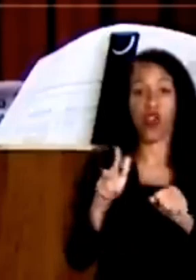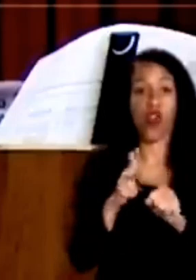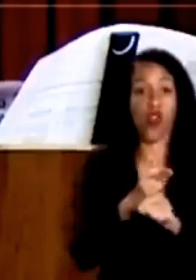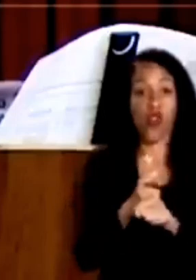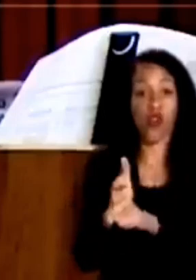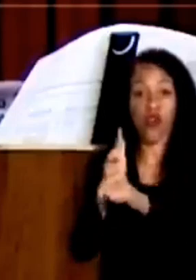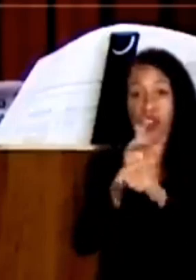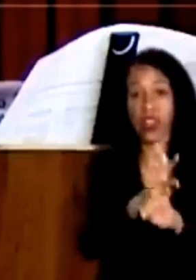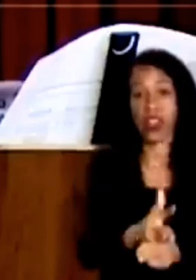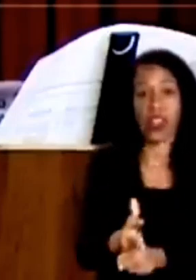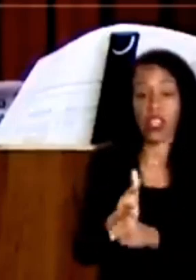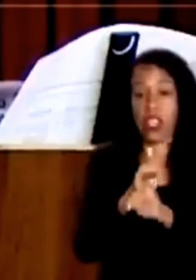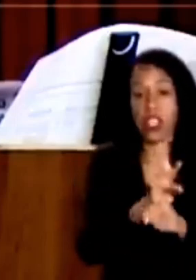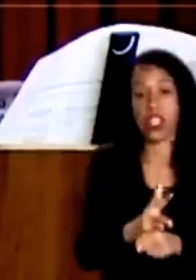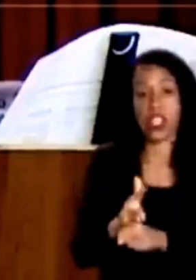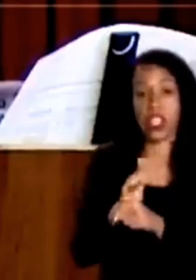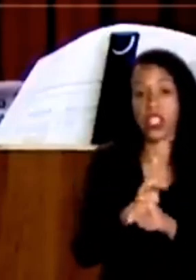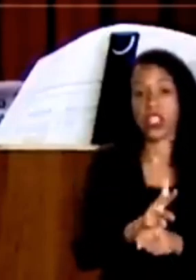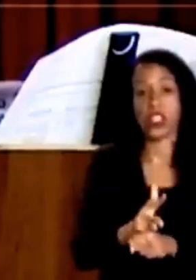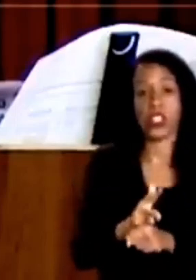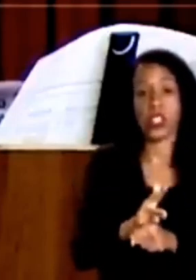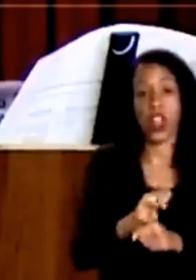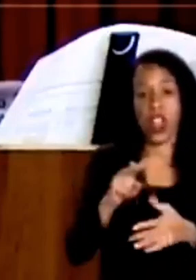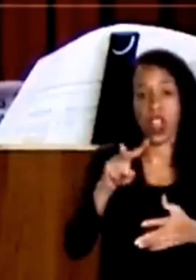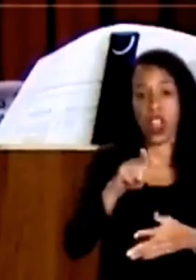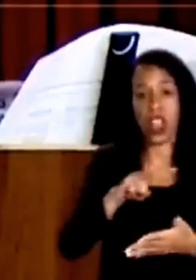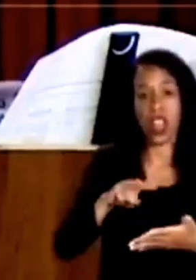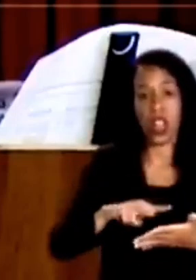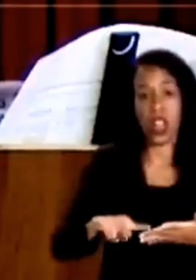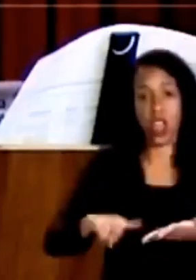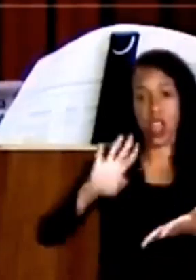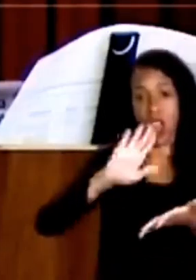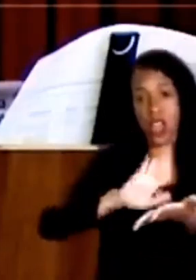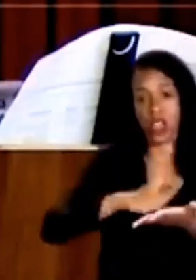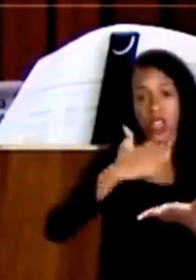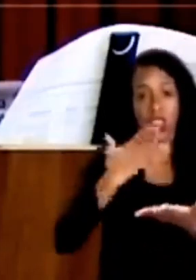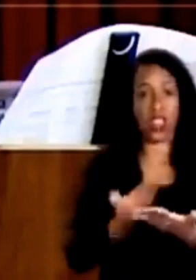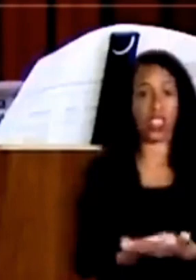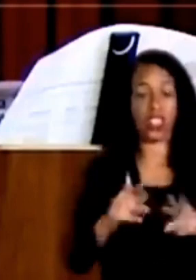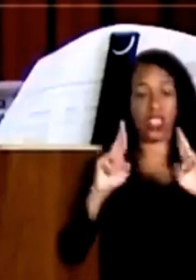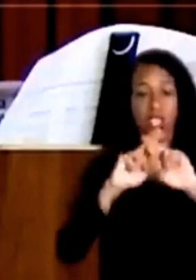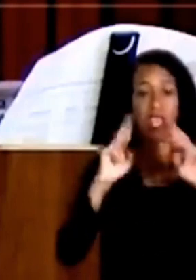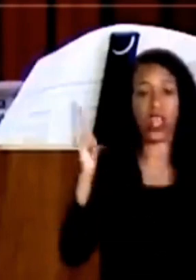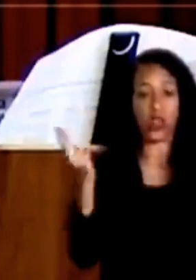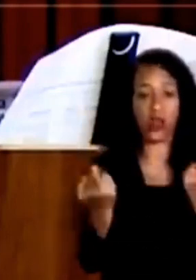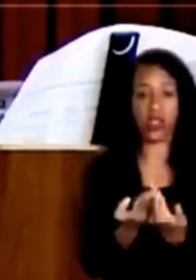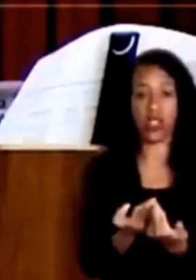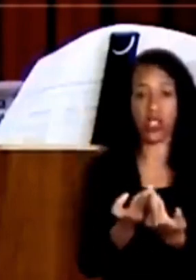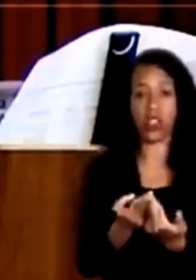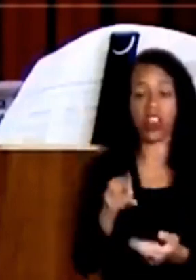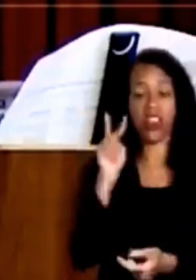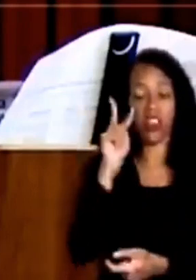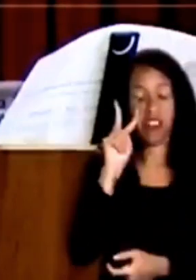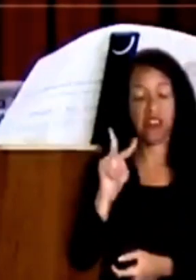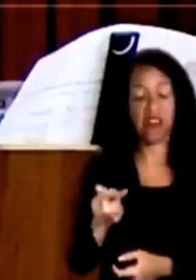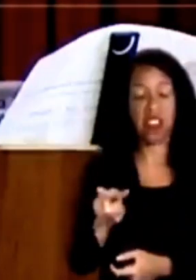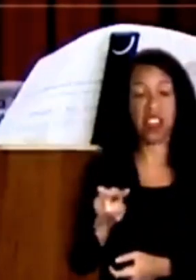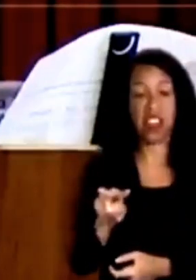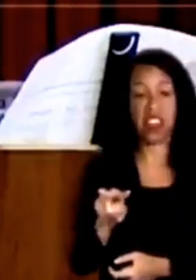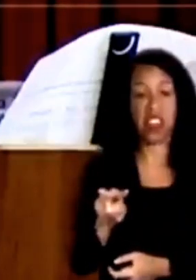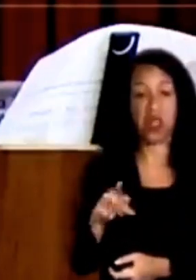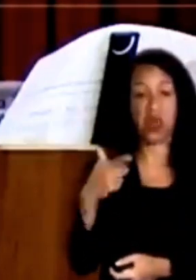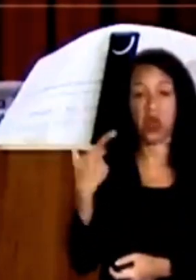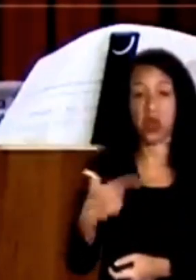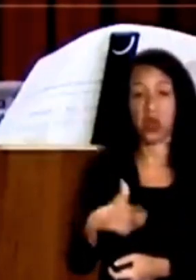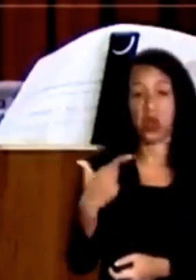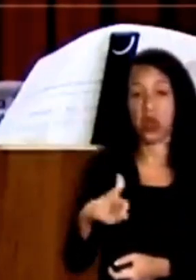joias sauditas recebidas pelo governo Bolsonaro passe a tramitar no Supremo Tribunal Federal sobre o comando do ministro Alexandre de